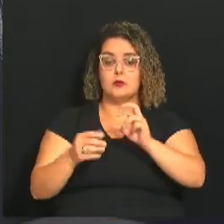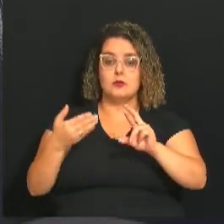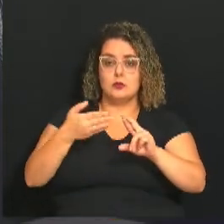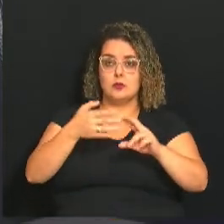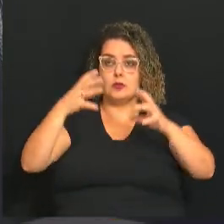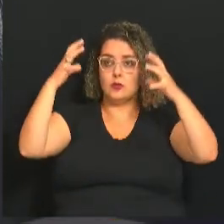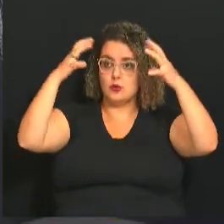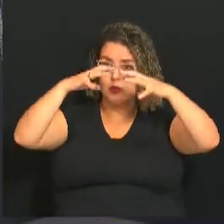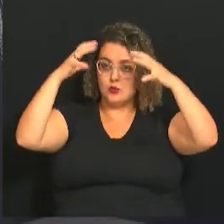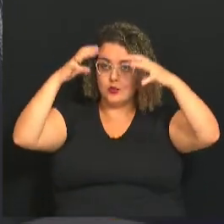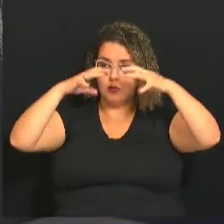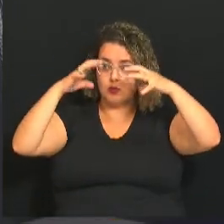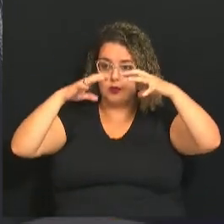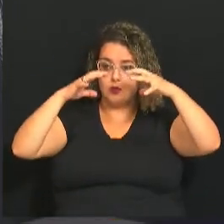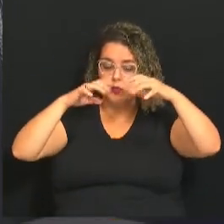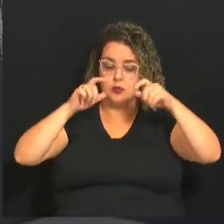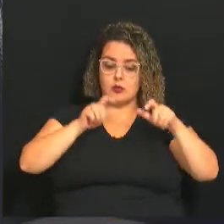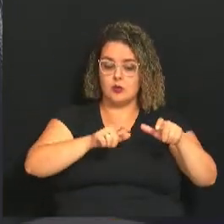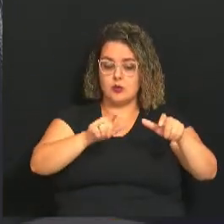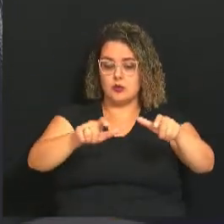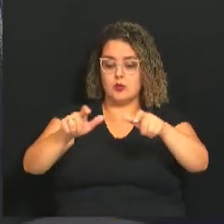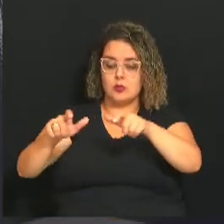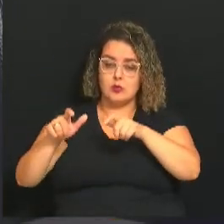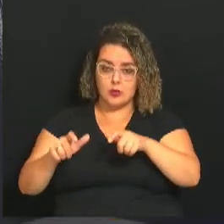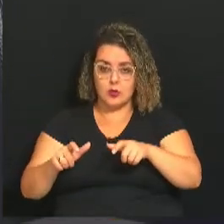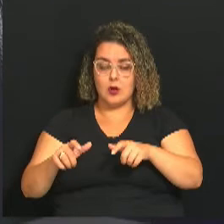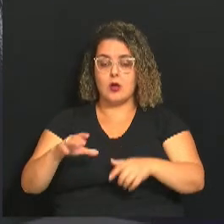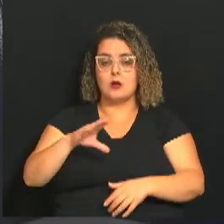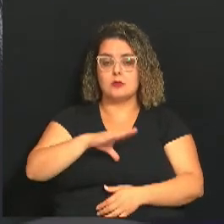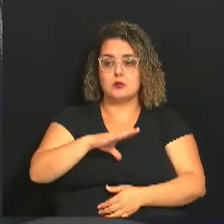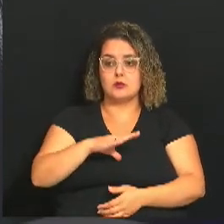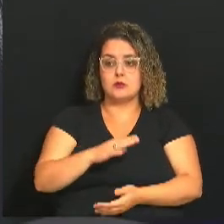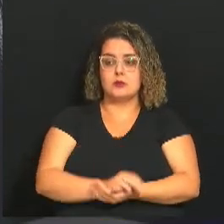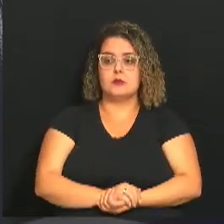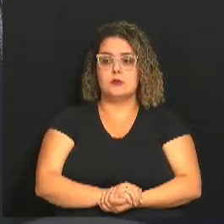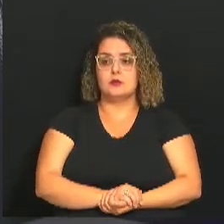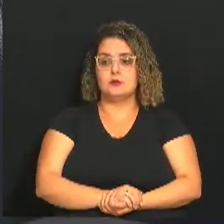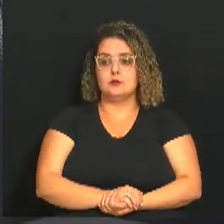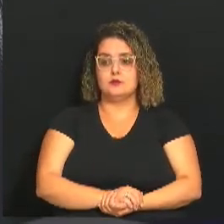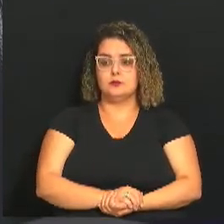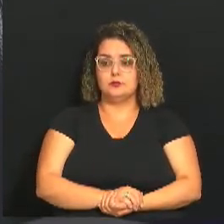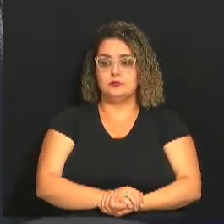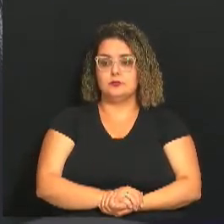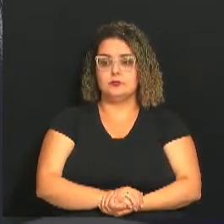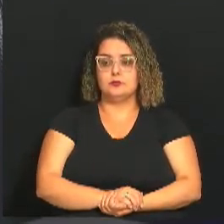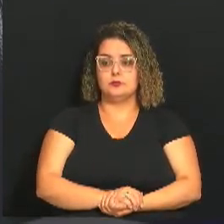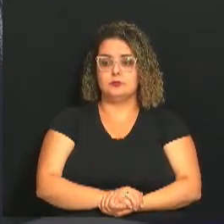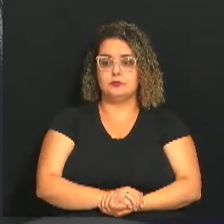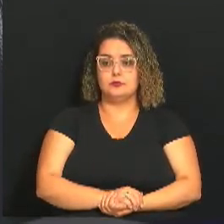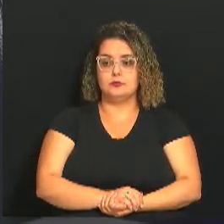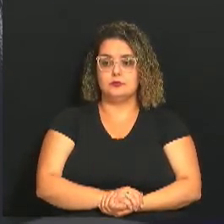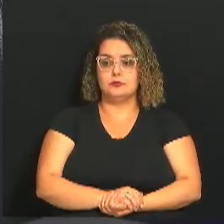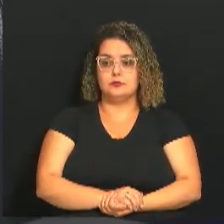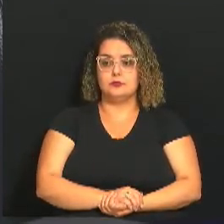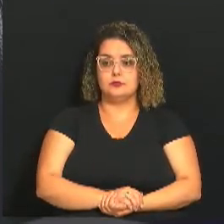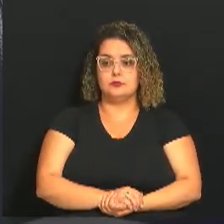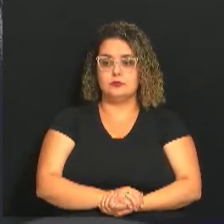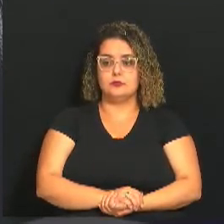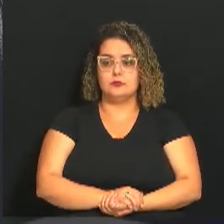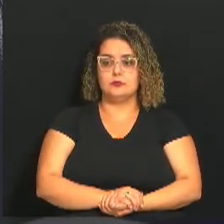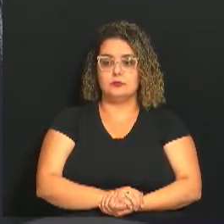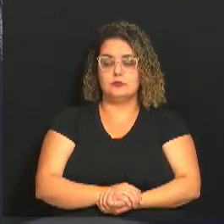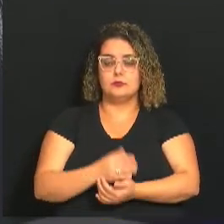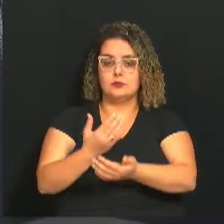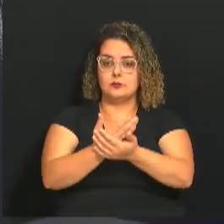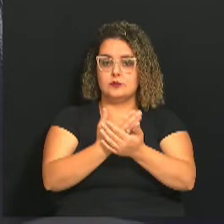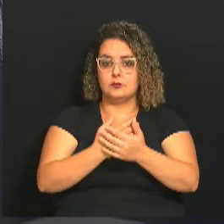chuva em determinadas regiões da cidade. Evidente que vocês vão ter que aprofundar